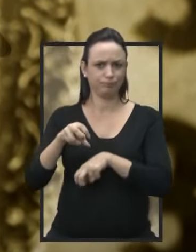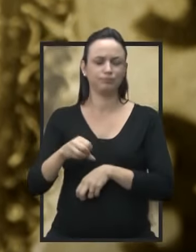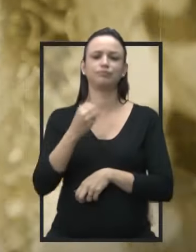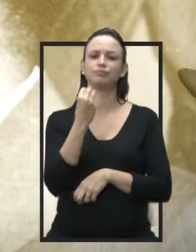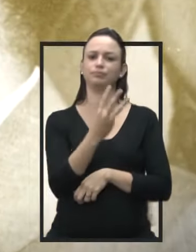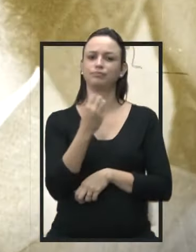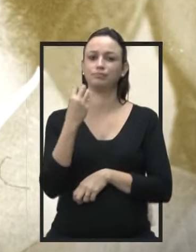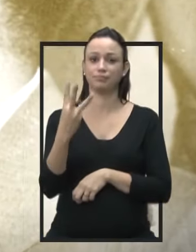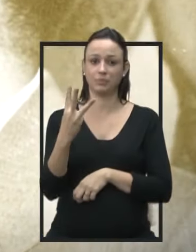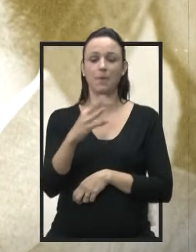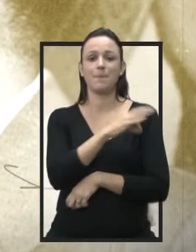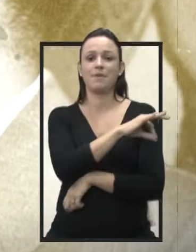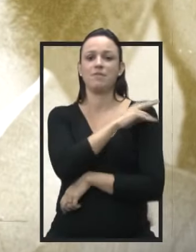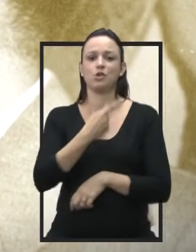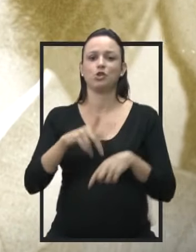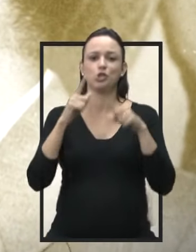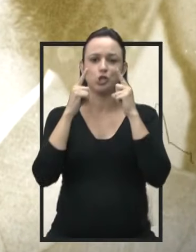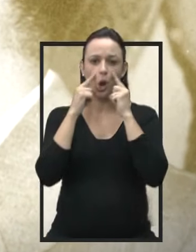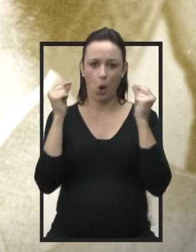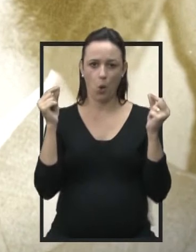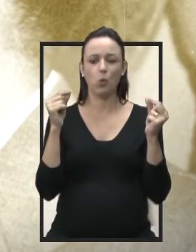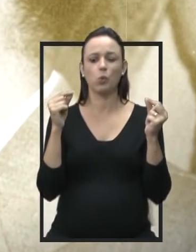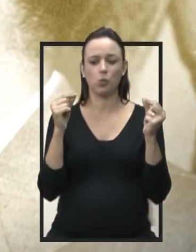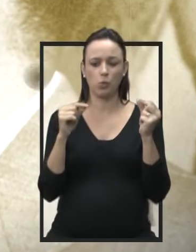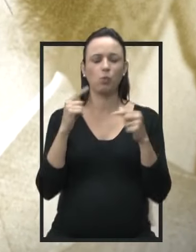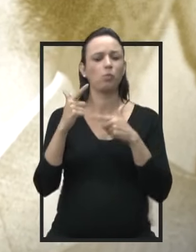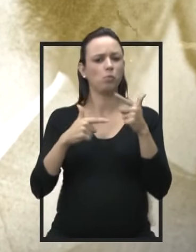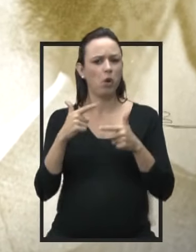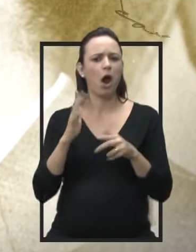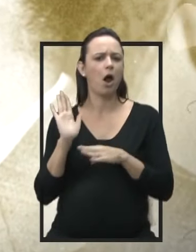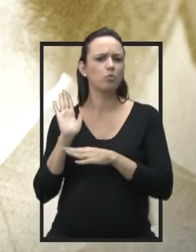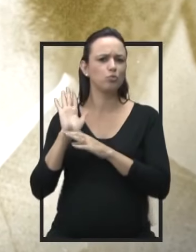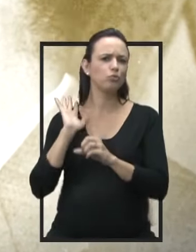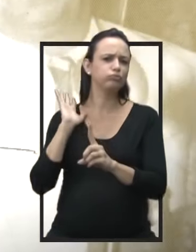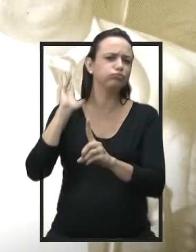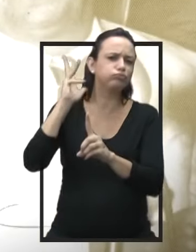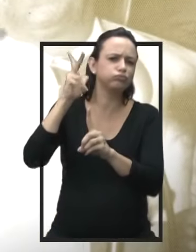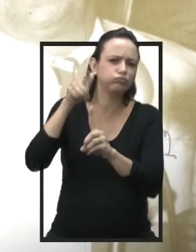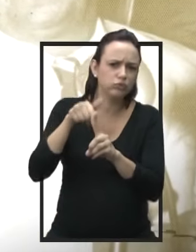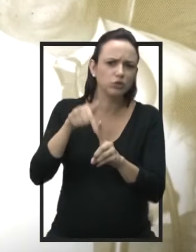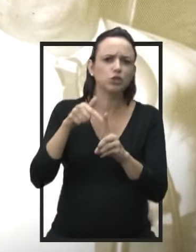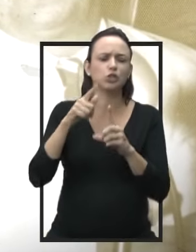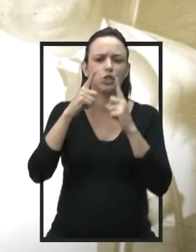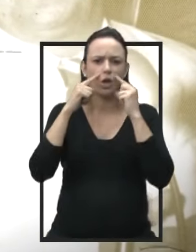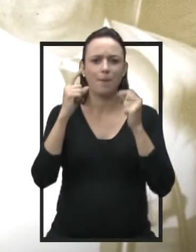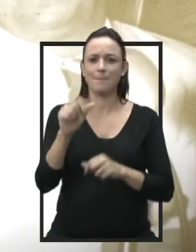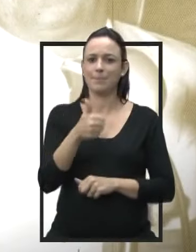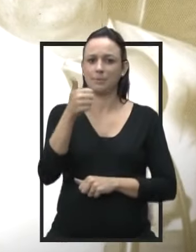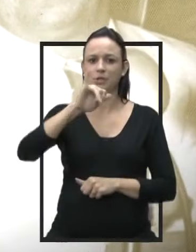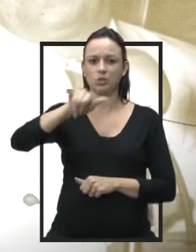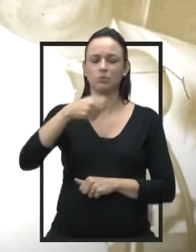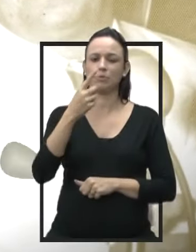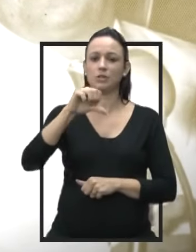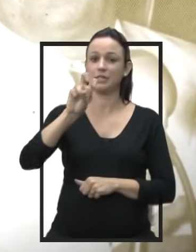o 33º prefeito de Jaú. Esteve à frente dos destinos da cidade de 1º de janeiro